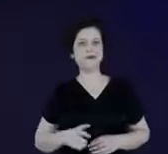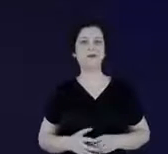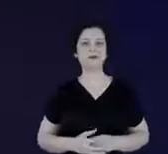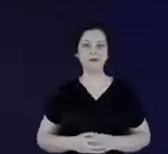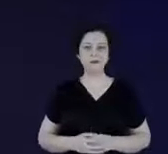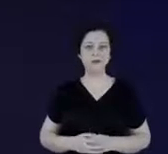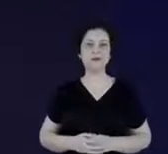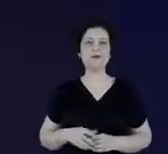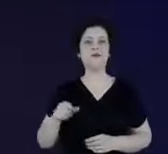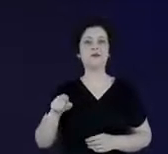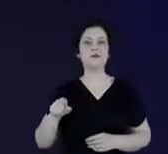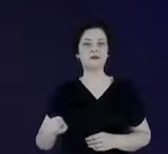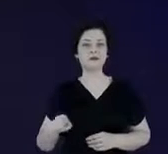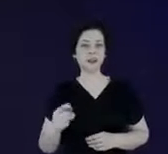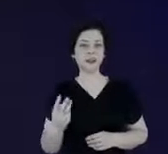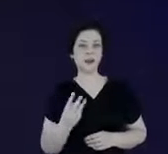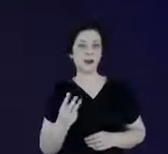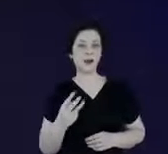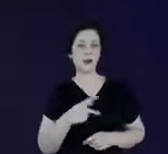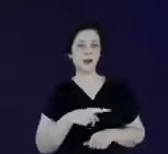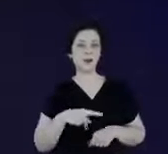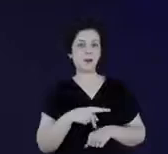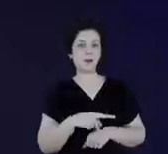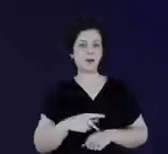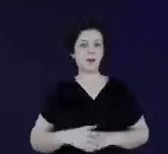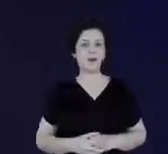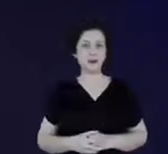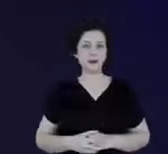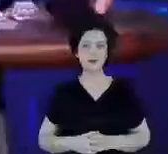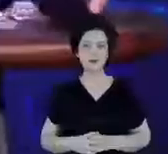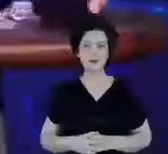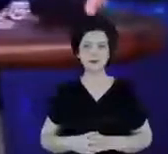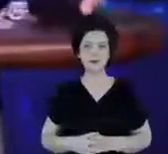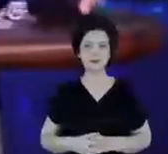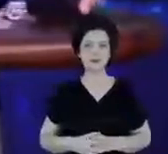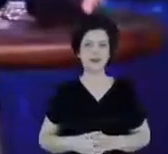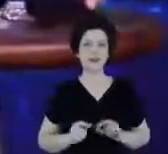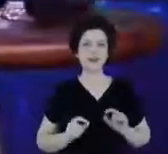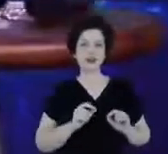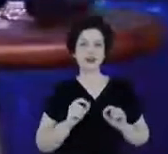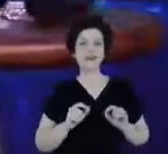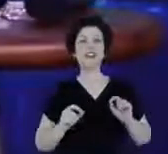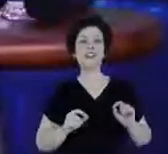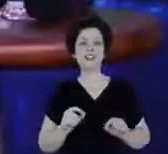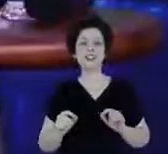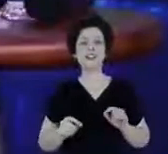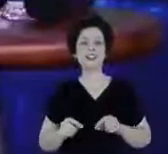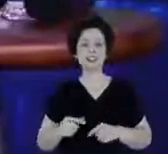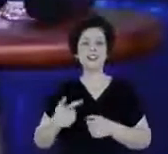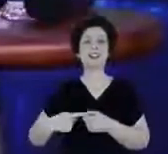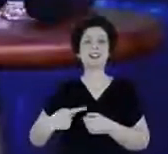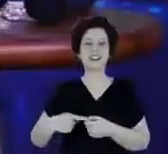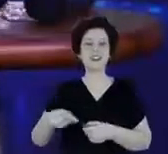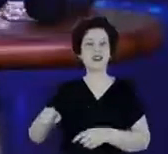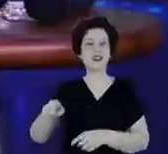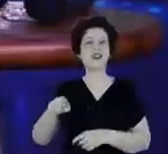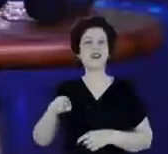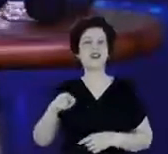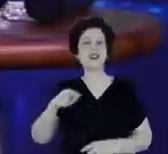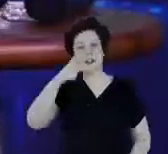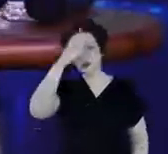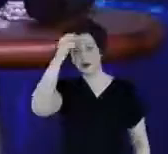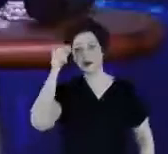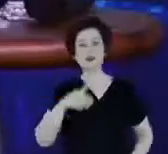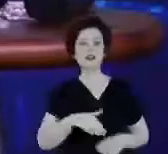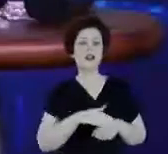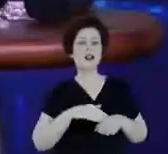Taxi ela cresceu para 33 países inclusive Itaú a e eu lembro inteligente tem problema uma cidade e eu fui lá conversar com o prefeito era uma prefeita na